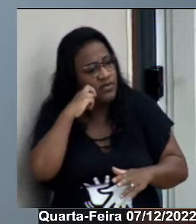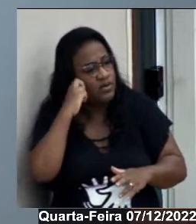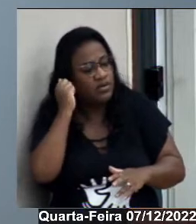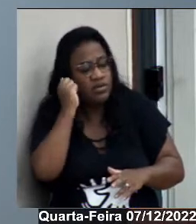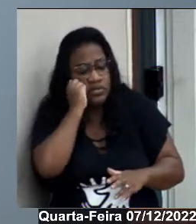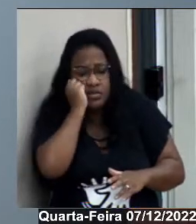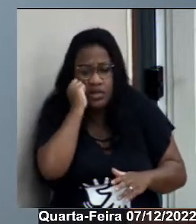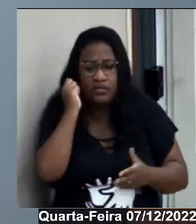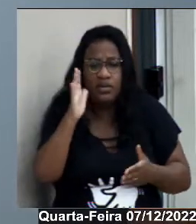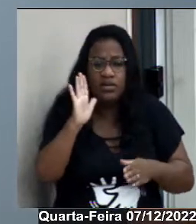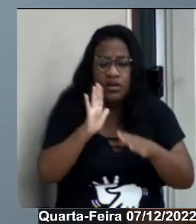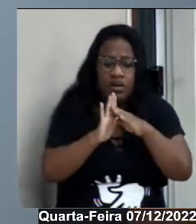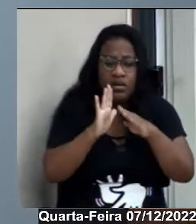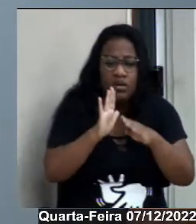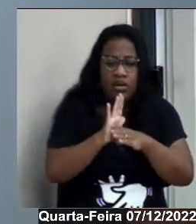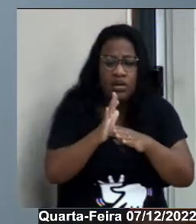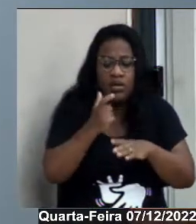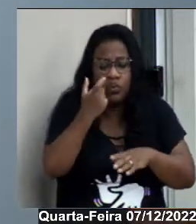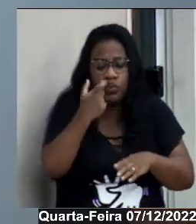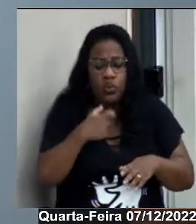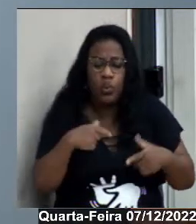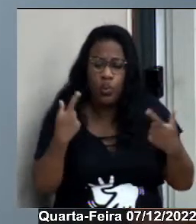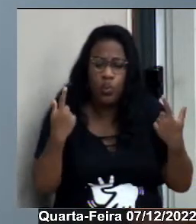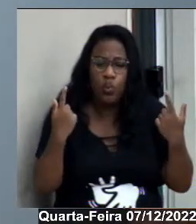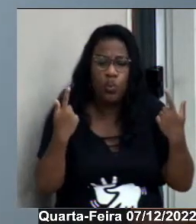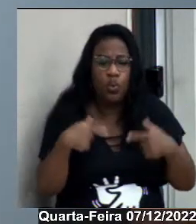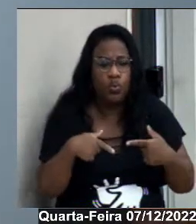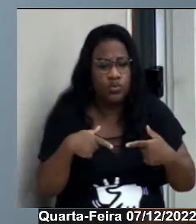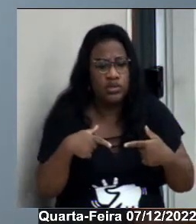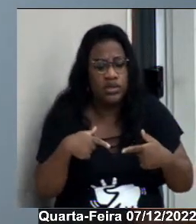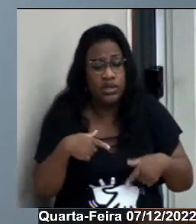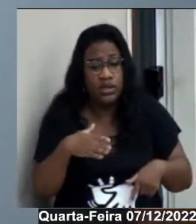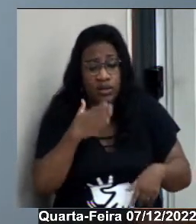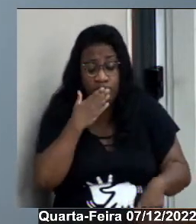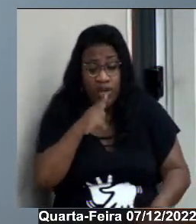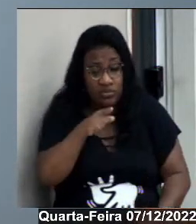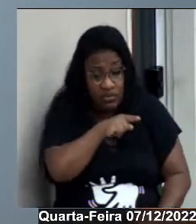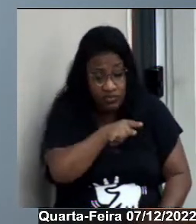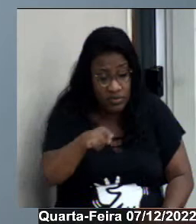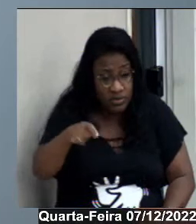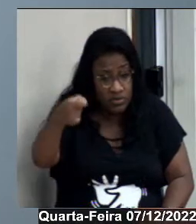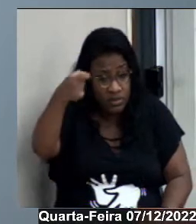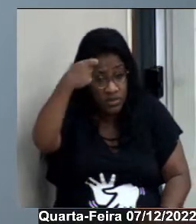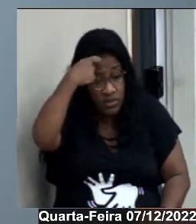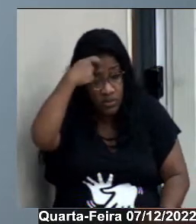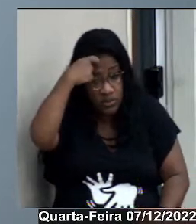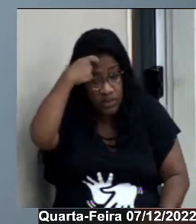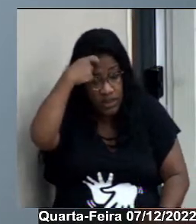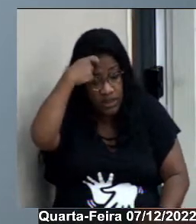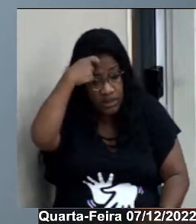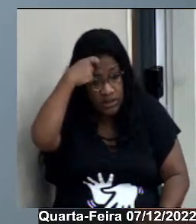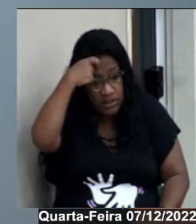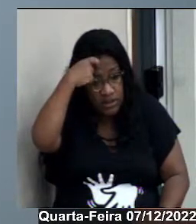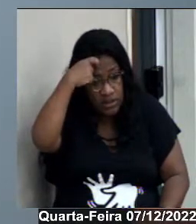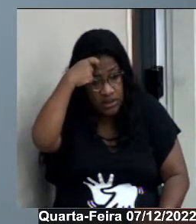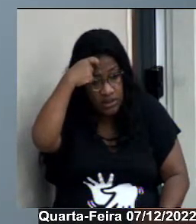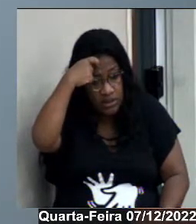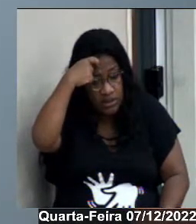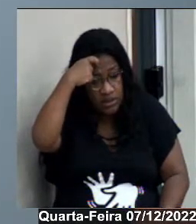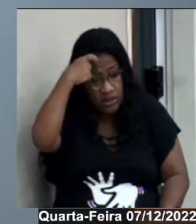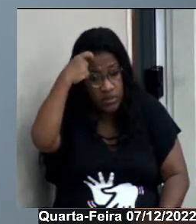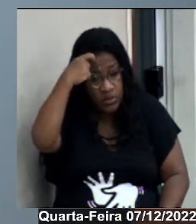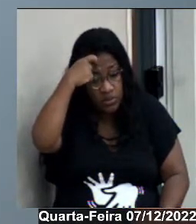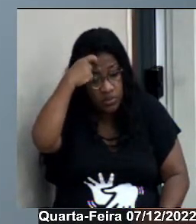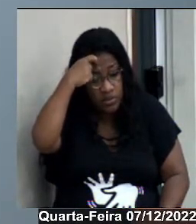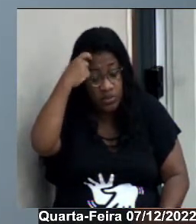projeto. Eu voto contra e peço que os vereadores ponham a mão nas suas consciências, porque isso